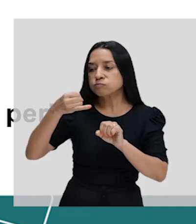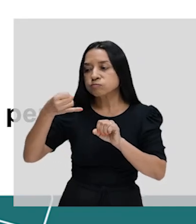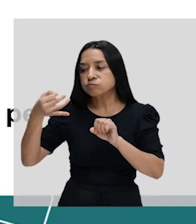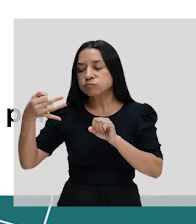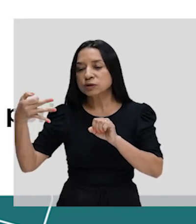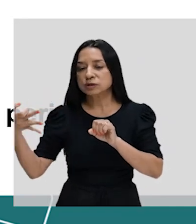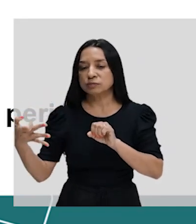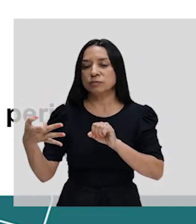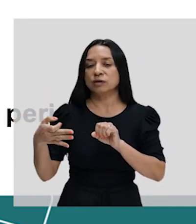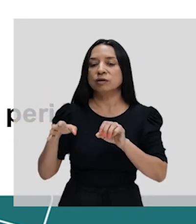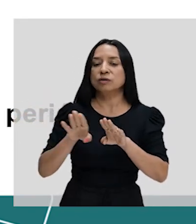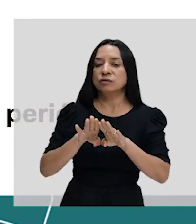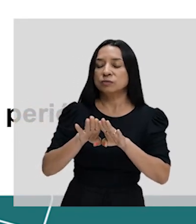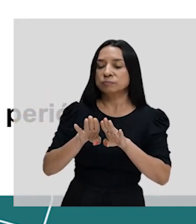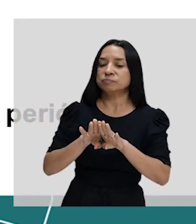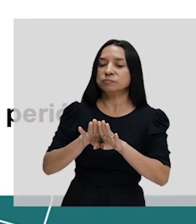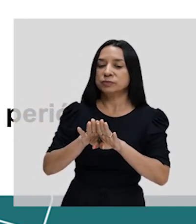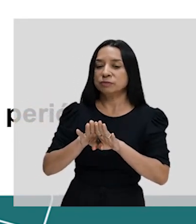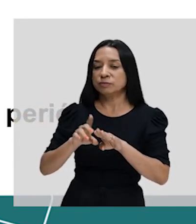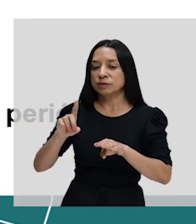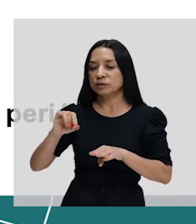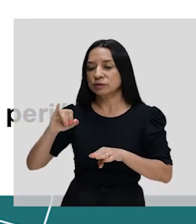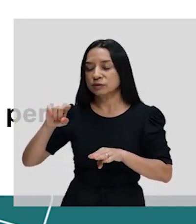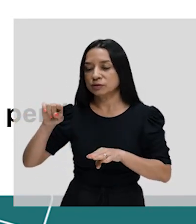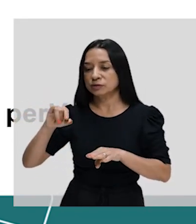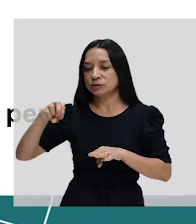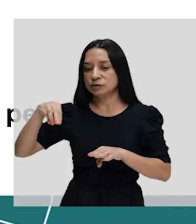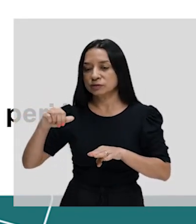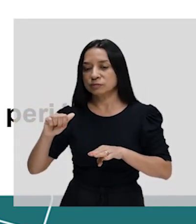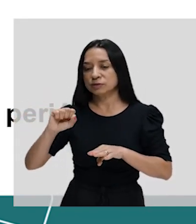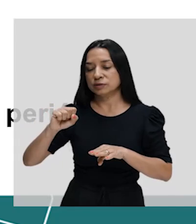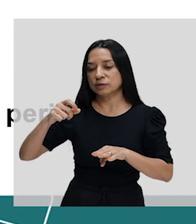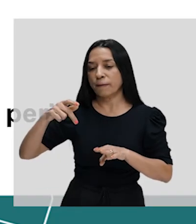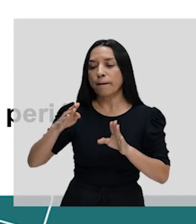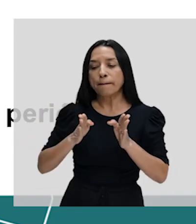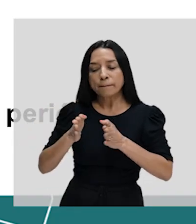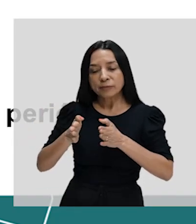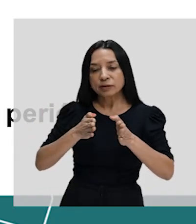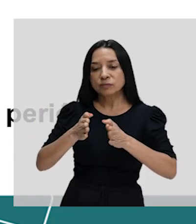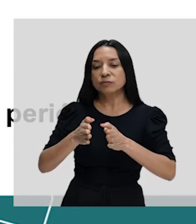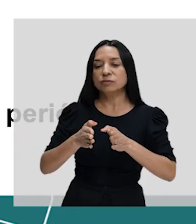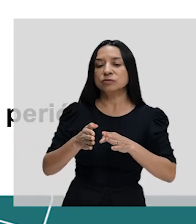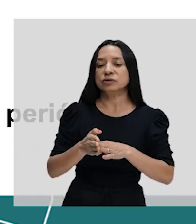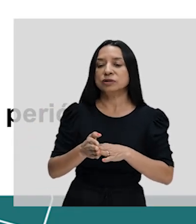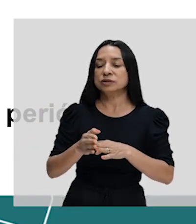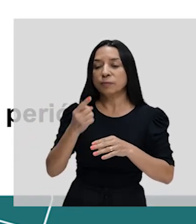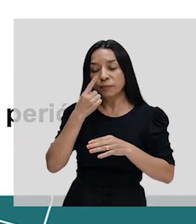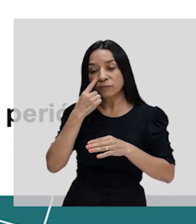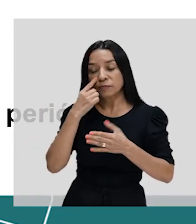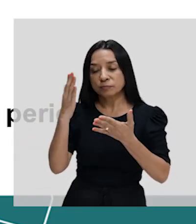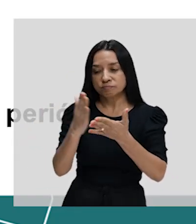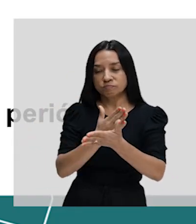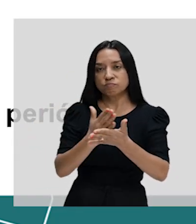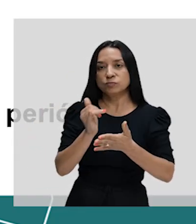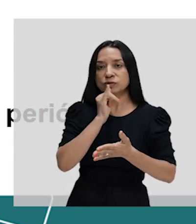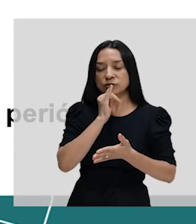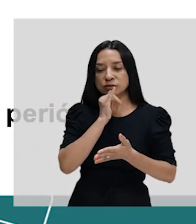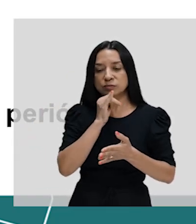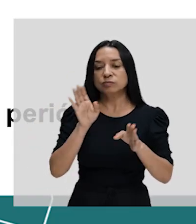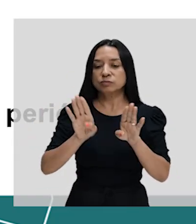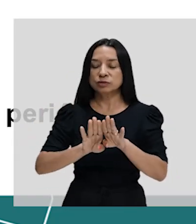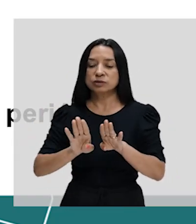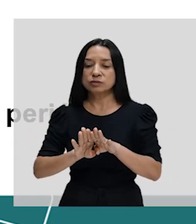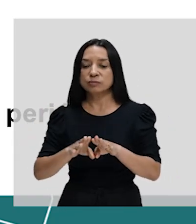as chamadas dízimas periódicas, vamos ver alguns exemplos, tá? E também, né, nós vamos ver a forma,